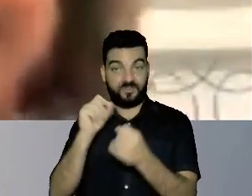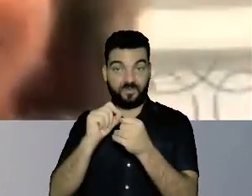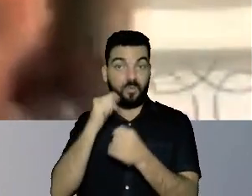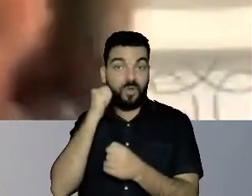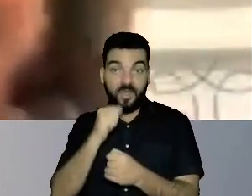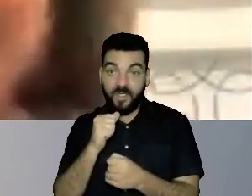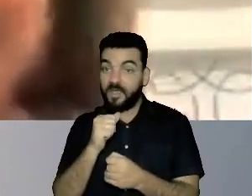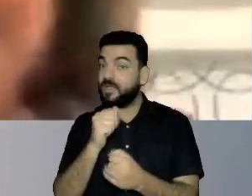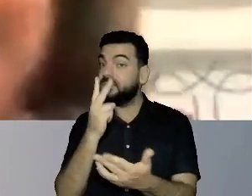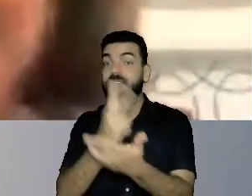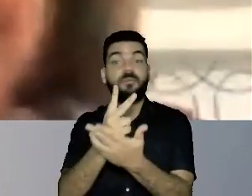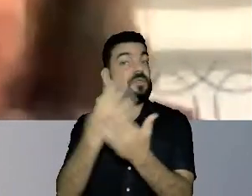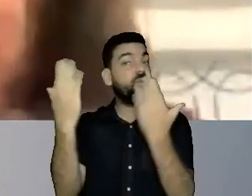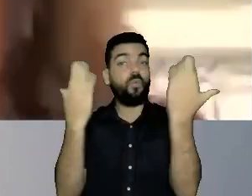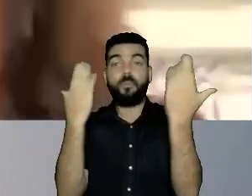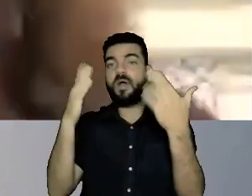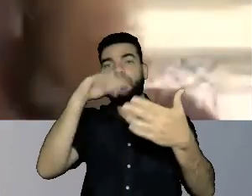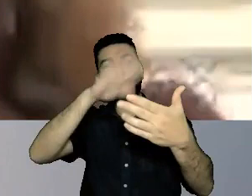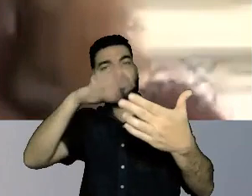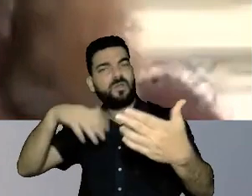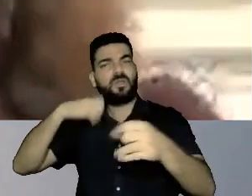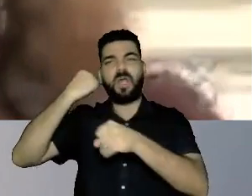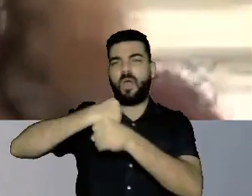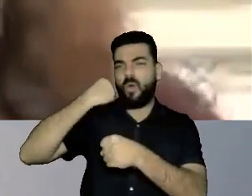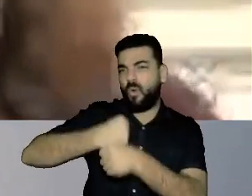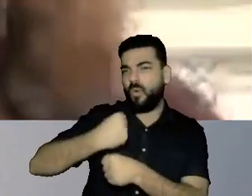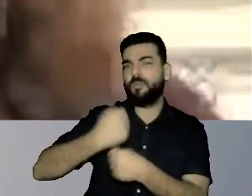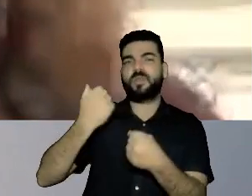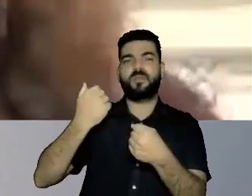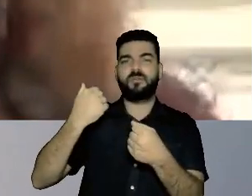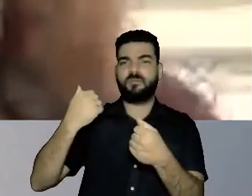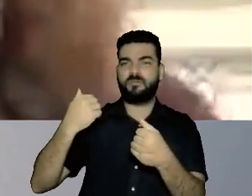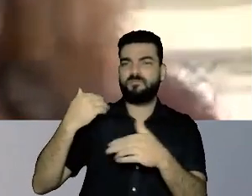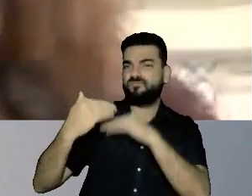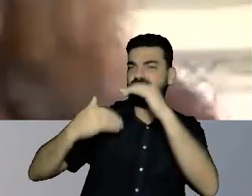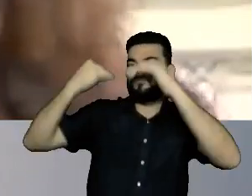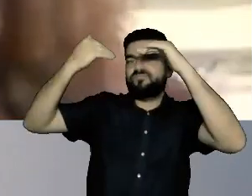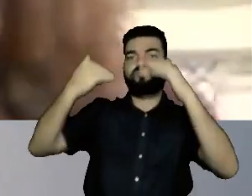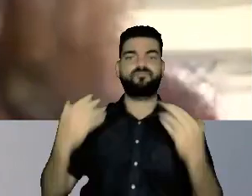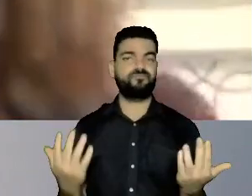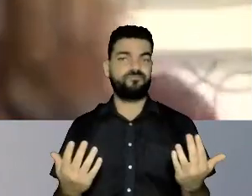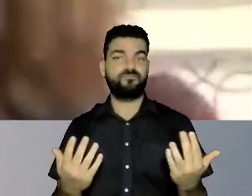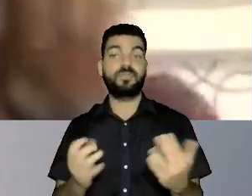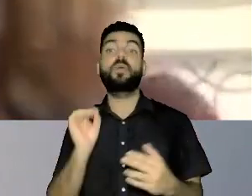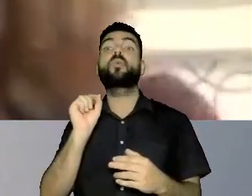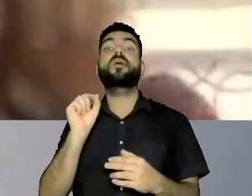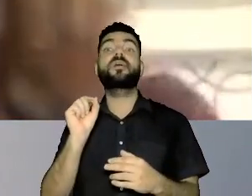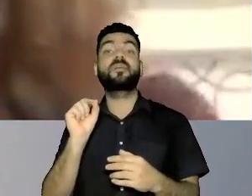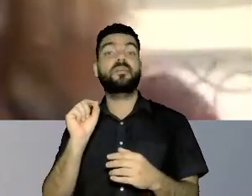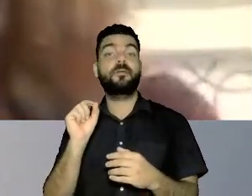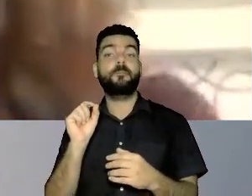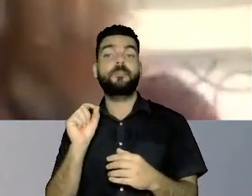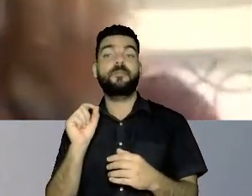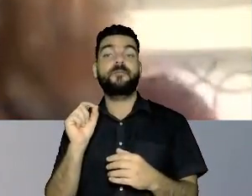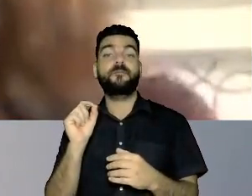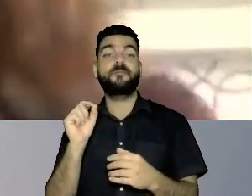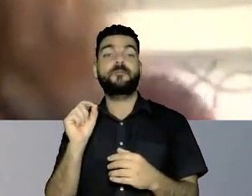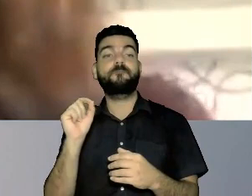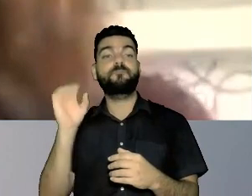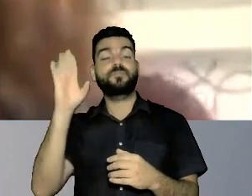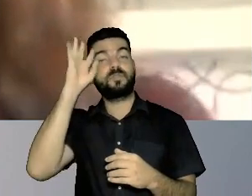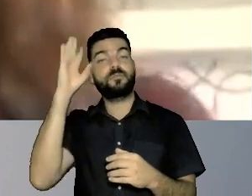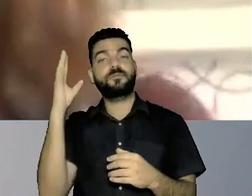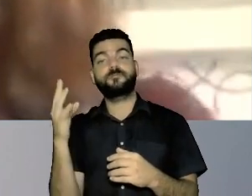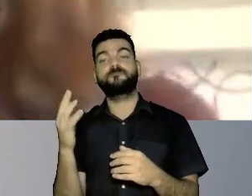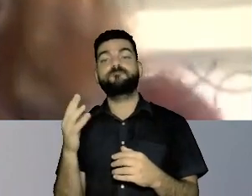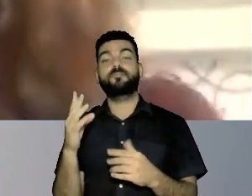Quando a gente fala de arte feita por mulheres, a gente está sempre associando com pintura, escultura,